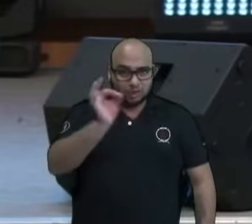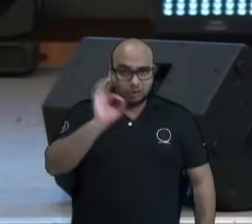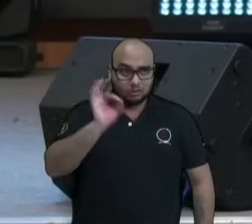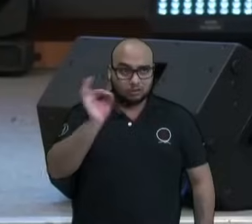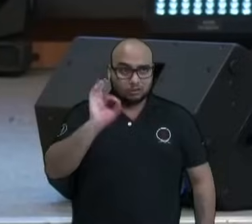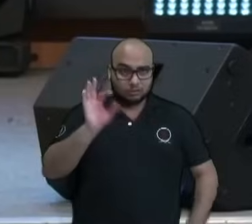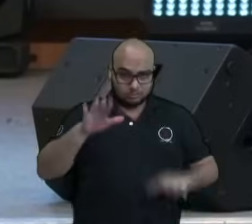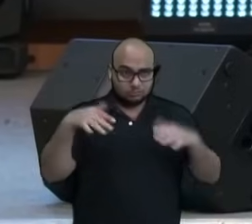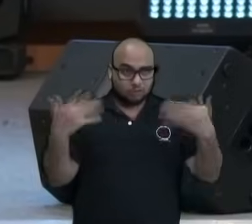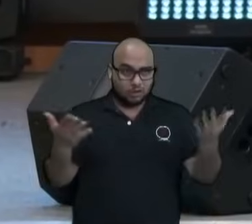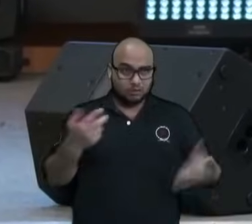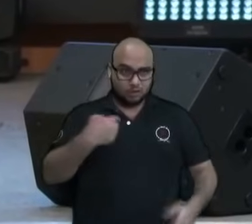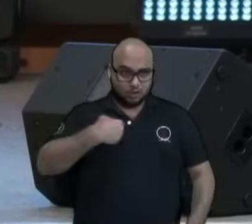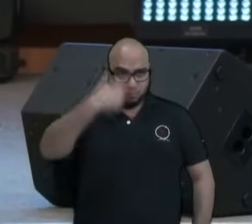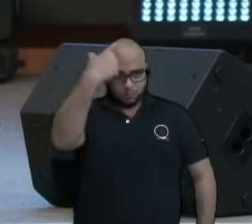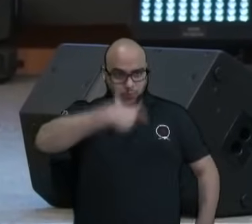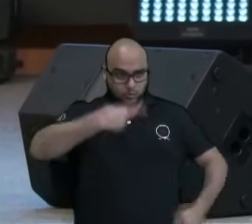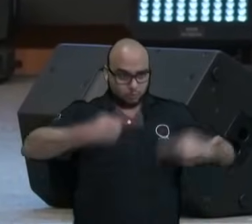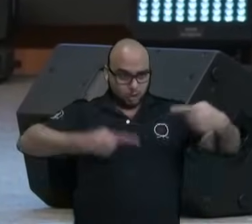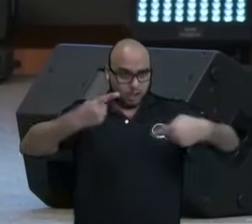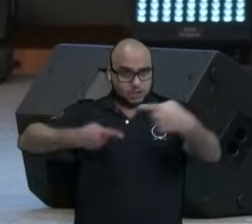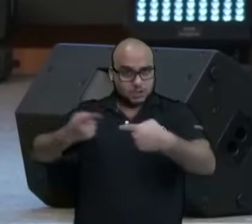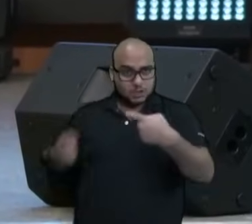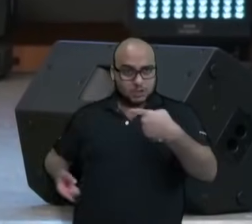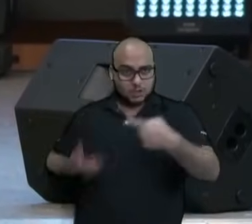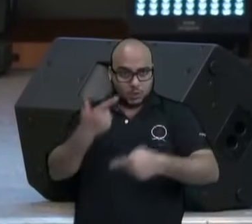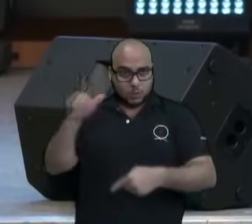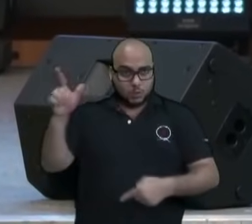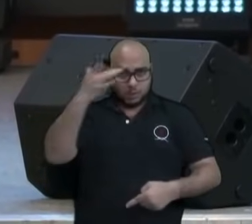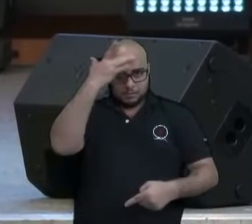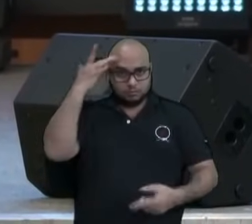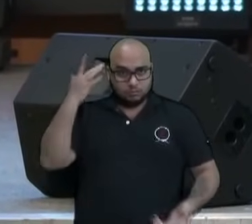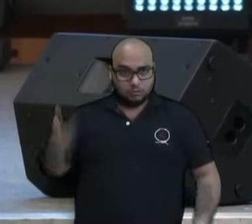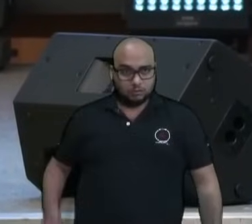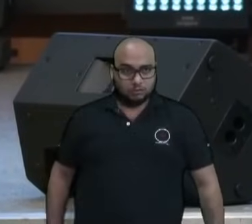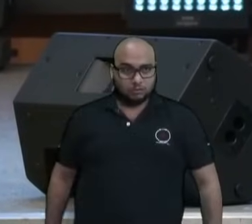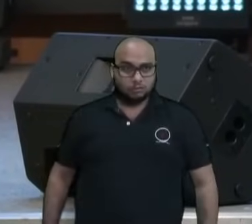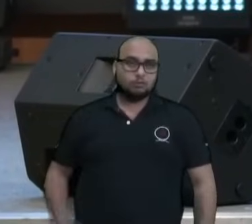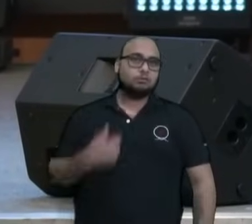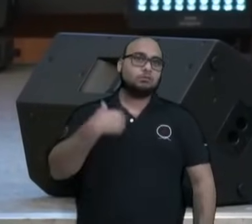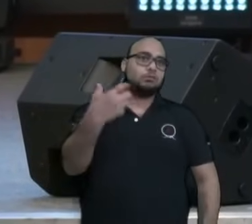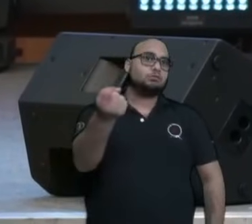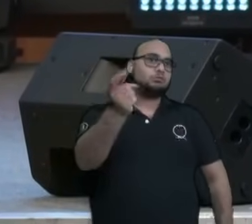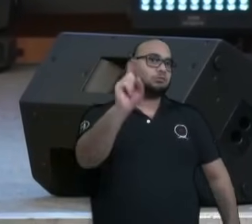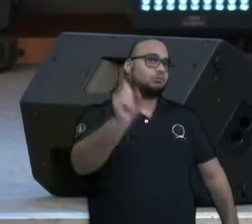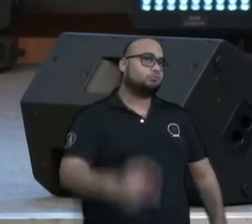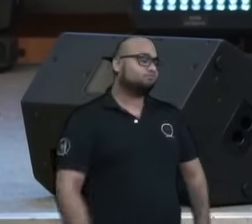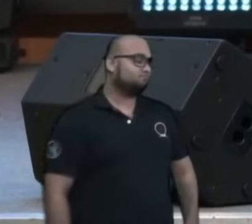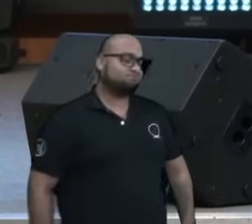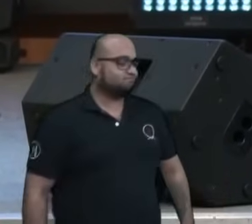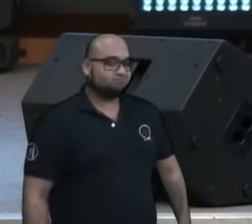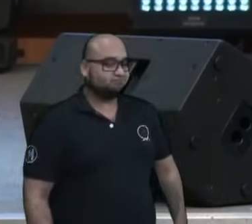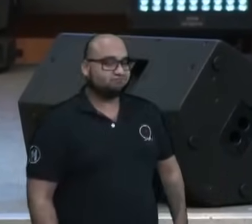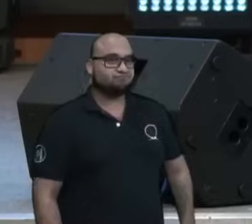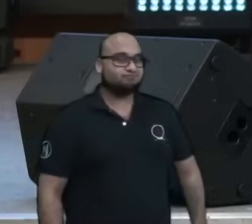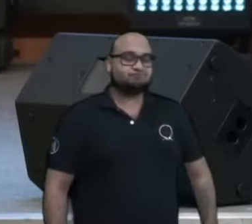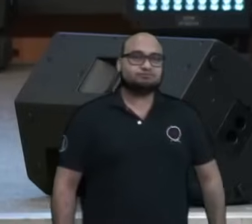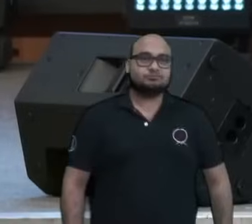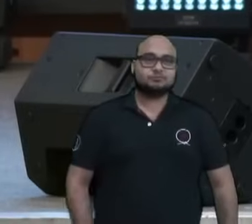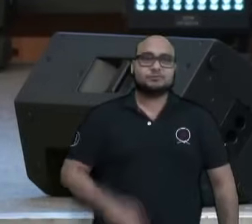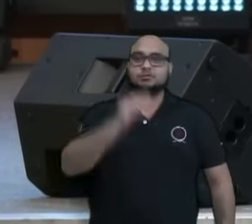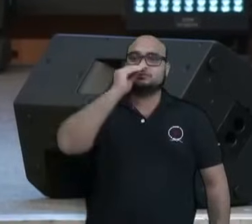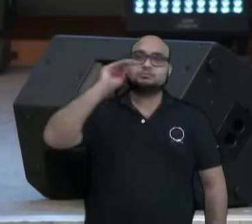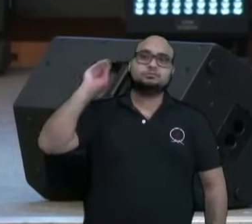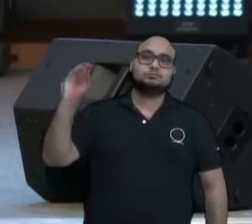pastor viu o que que fulana tá falando de você Não chuta o cachorro morto e não dou crédito para quem quer crédito nas minhas